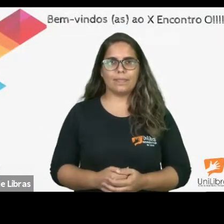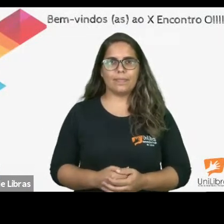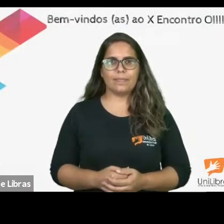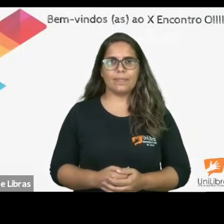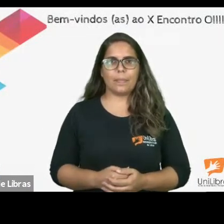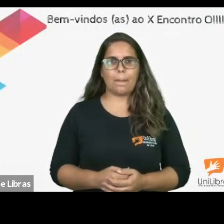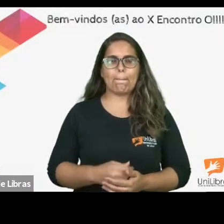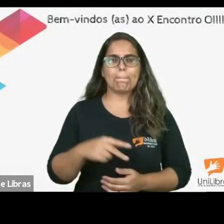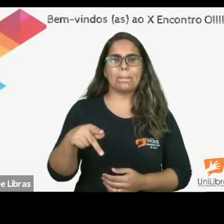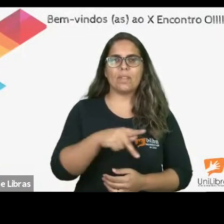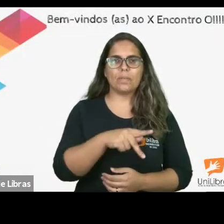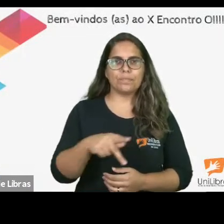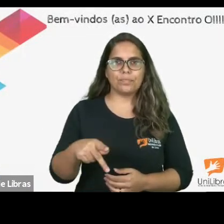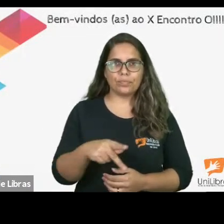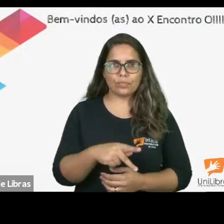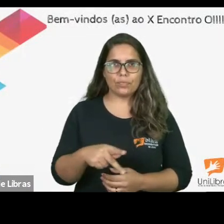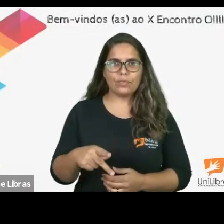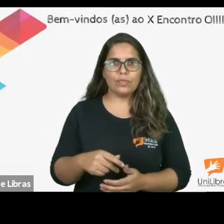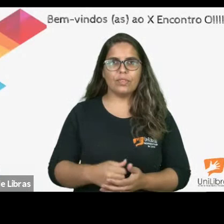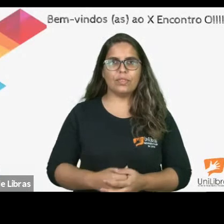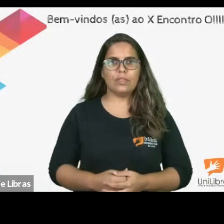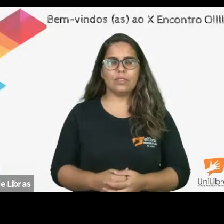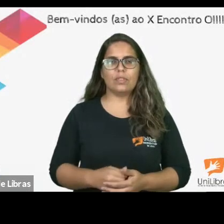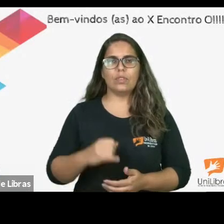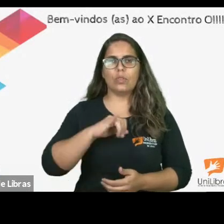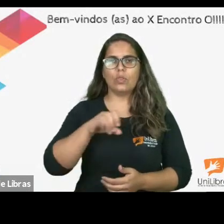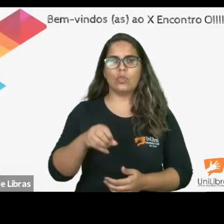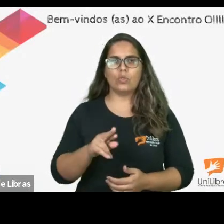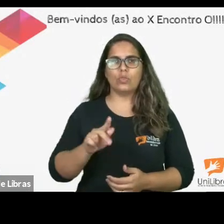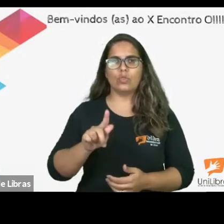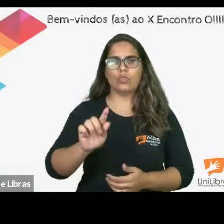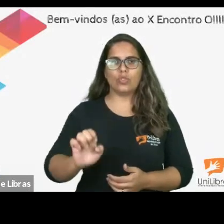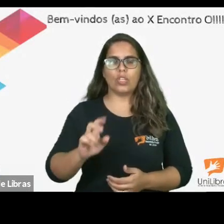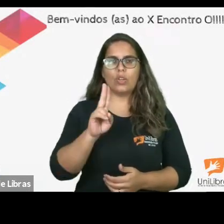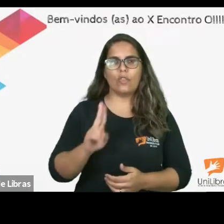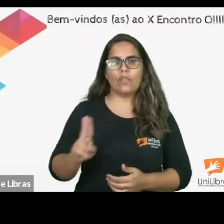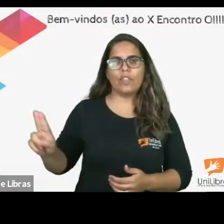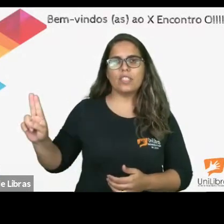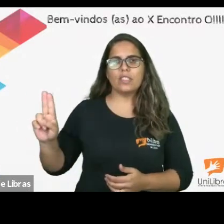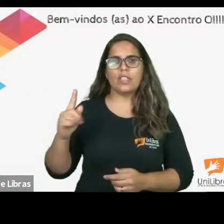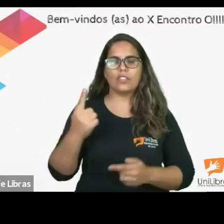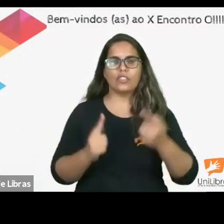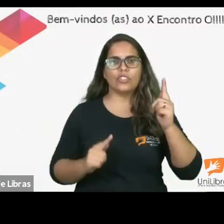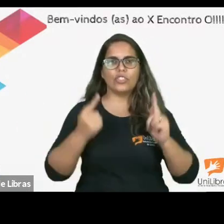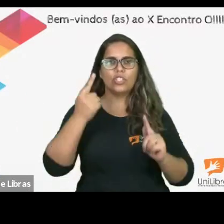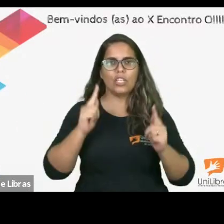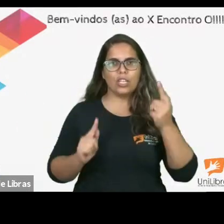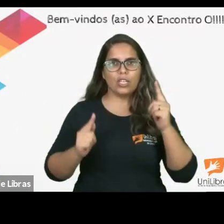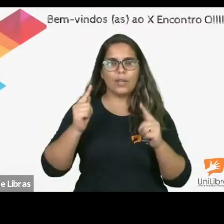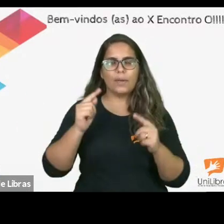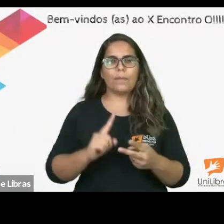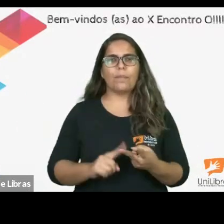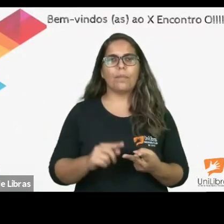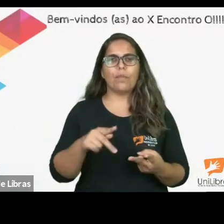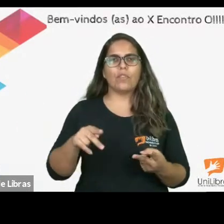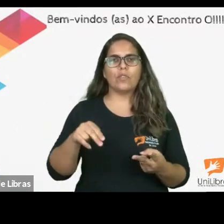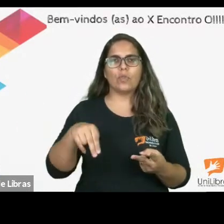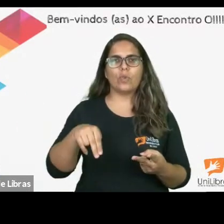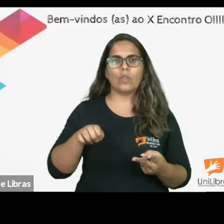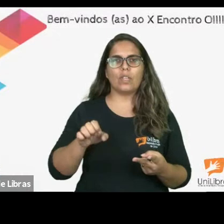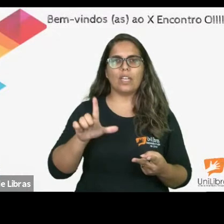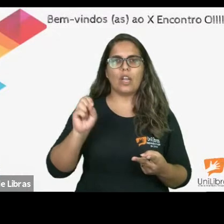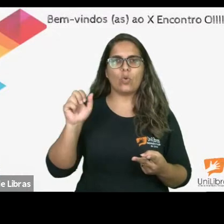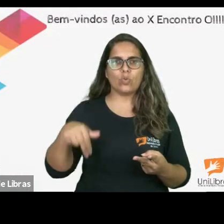dos professores Jorge Podozzi, da Universidade do Chile, professor Nelson Vaz,